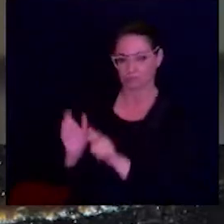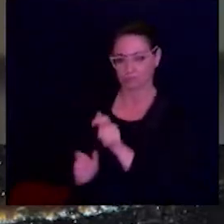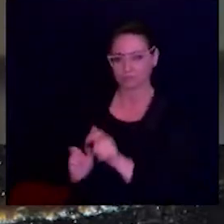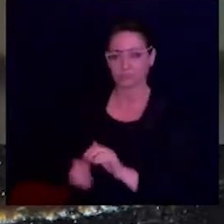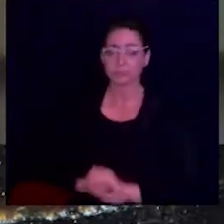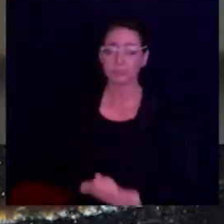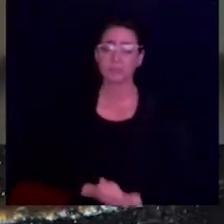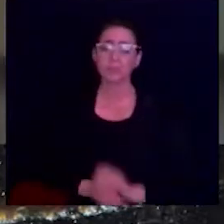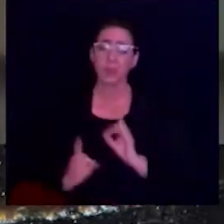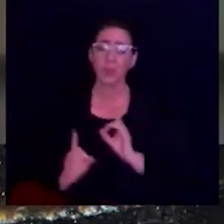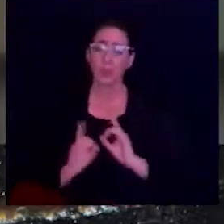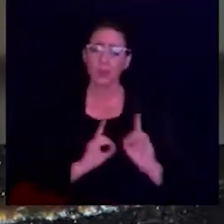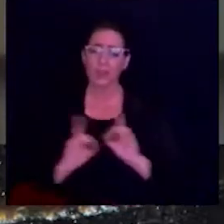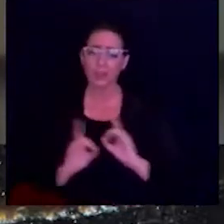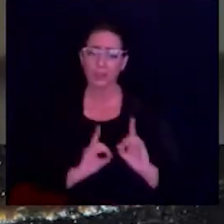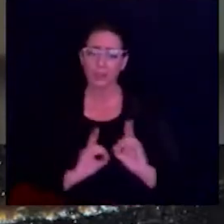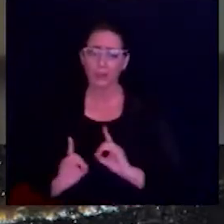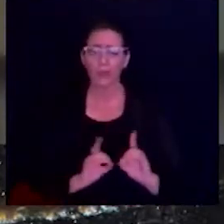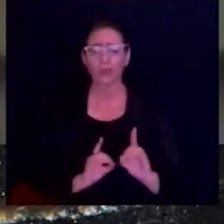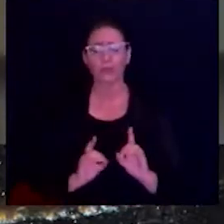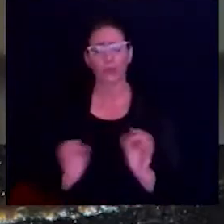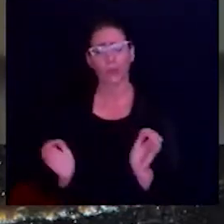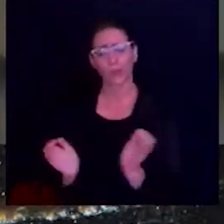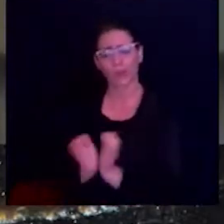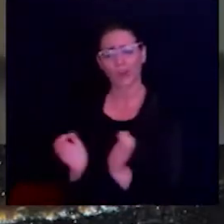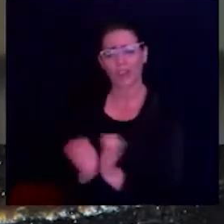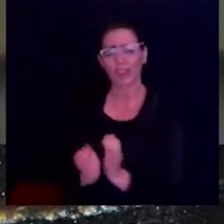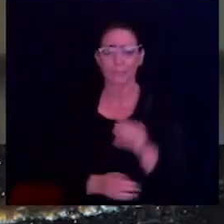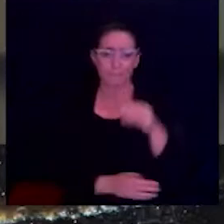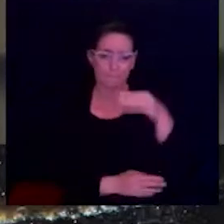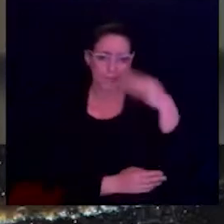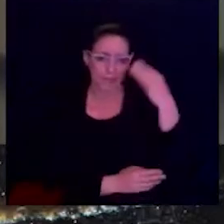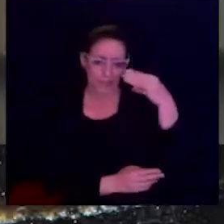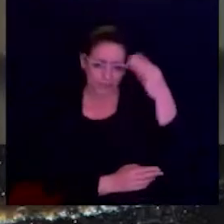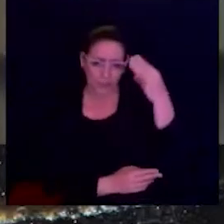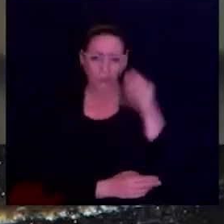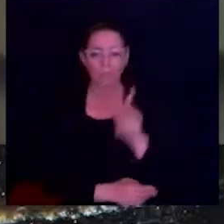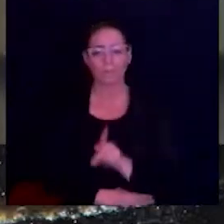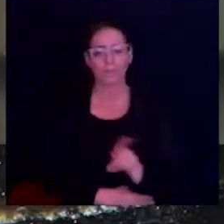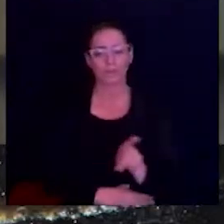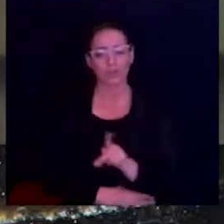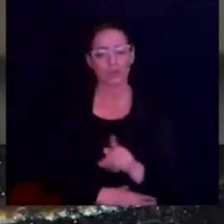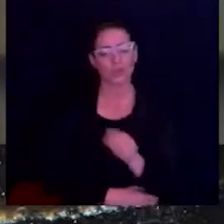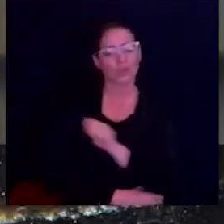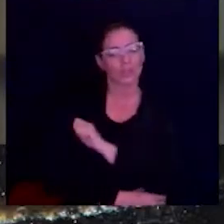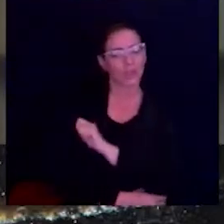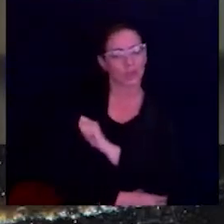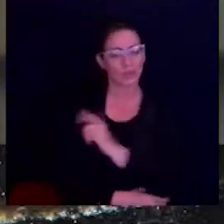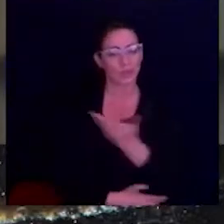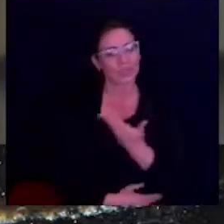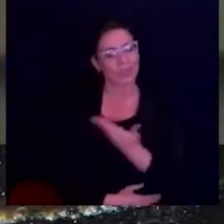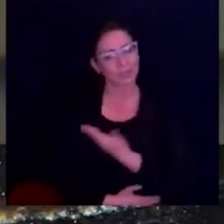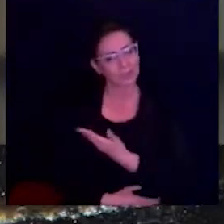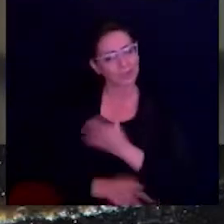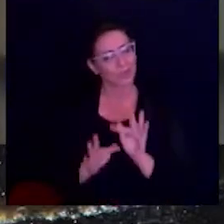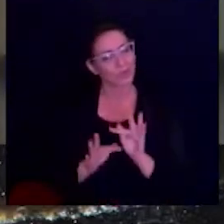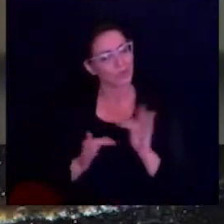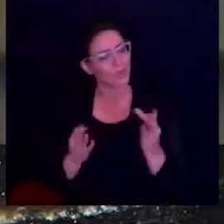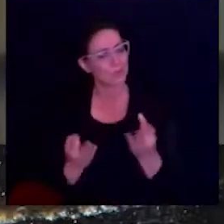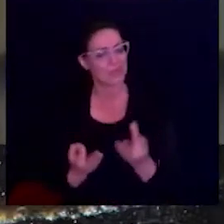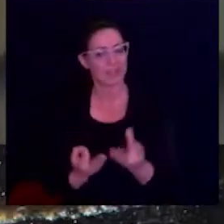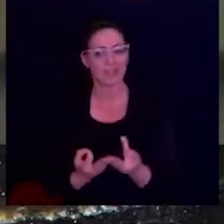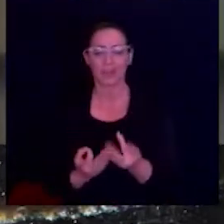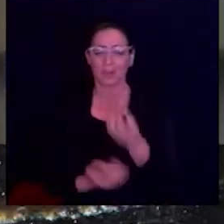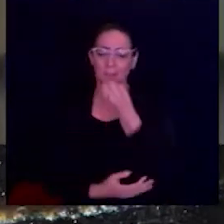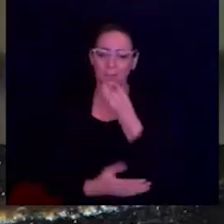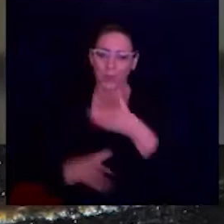Prezados coordenadores, colegas, paraninfos, professores, formandos alunos, amigos, familiares e demais participantes,